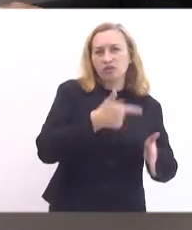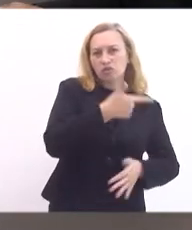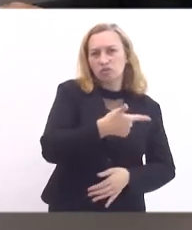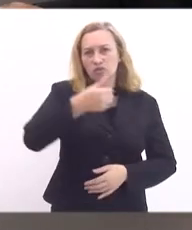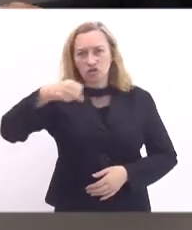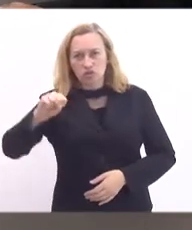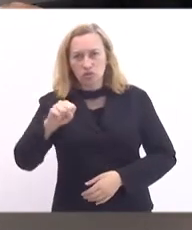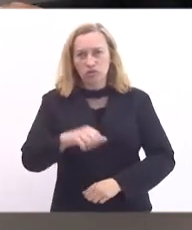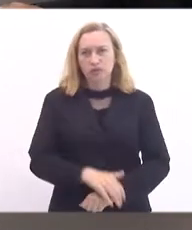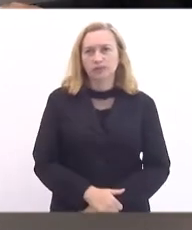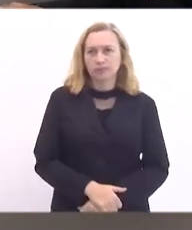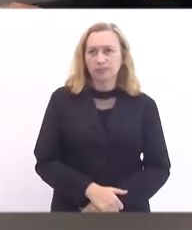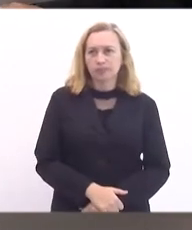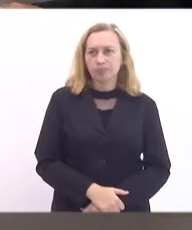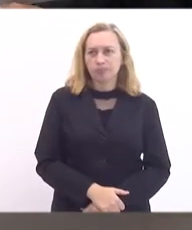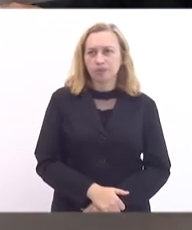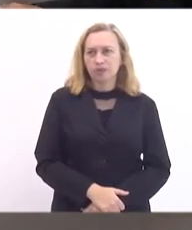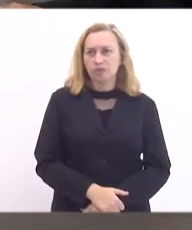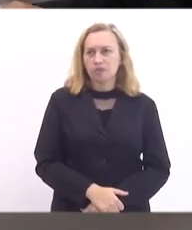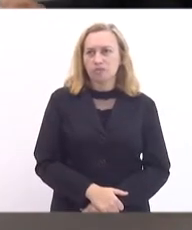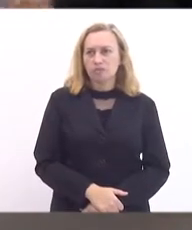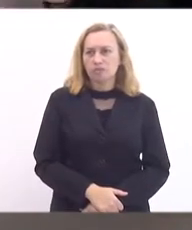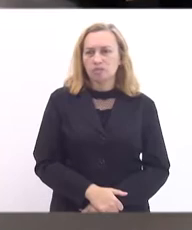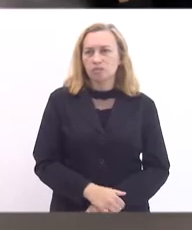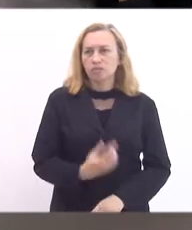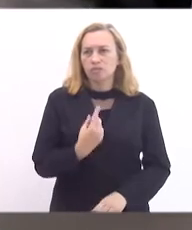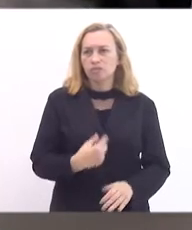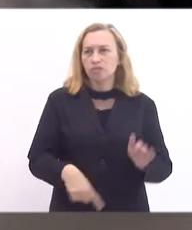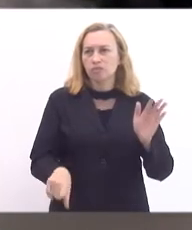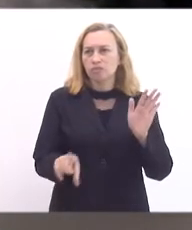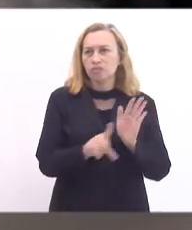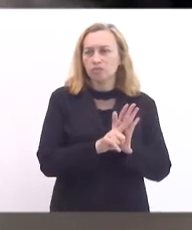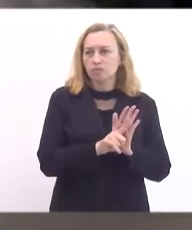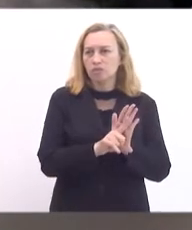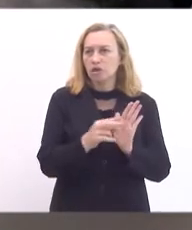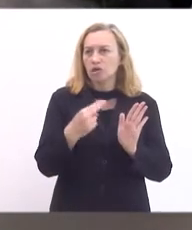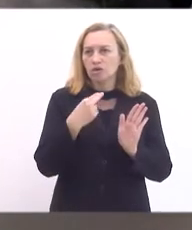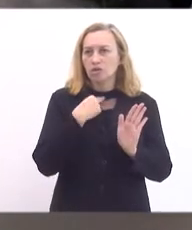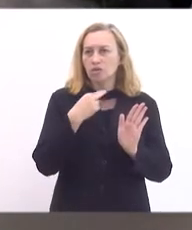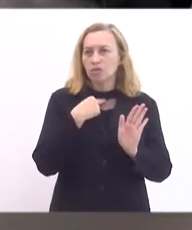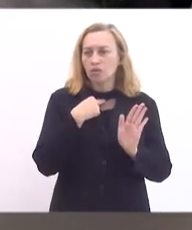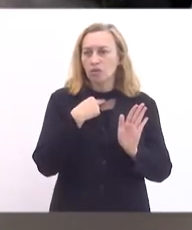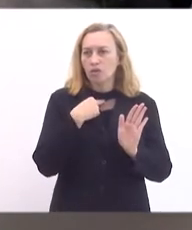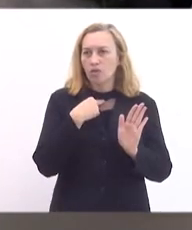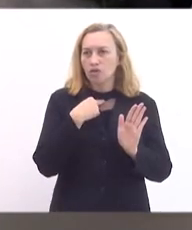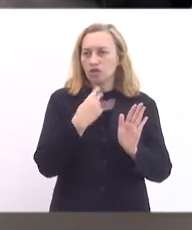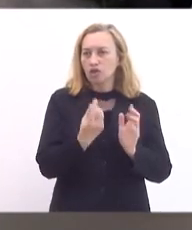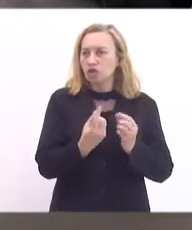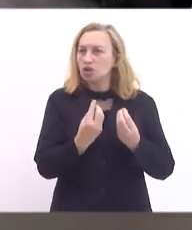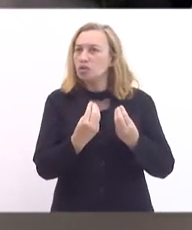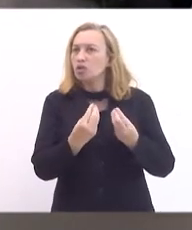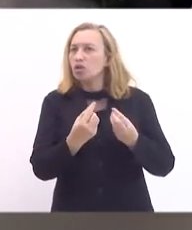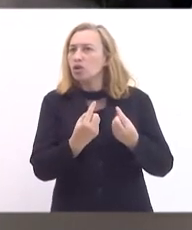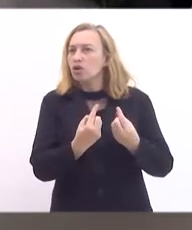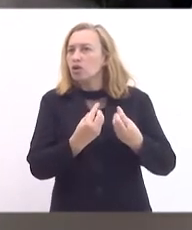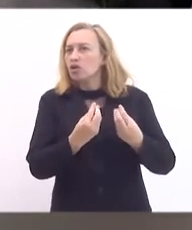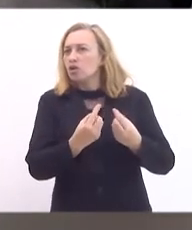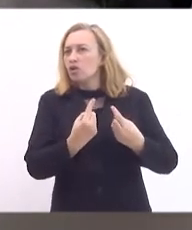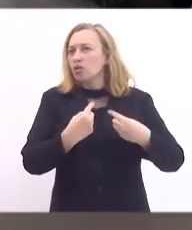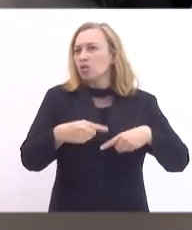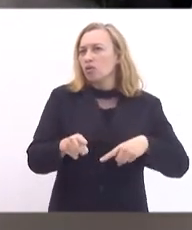2028 não deve a lei se restringiu que contém naquele decreto